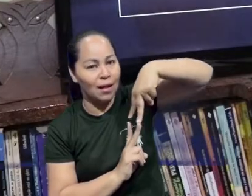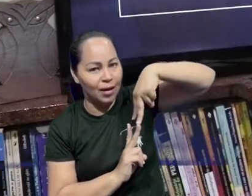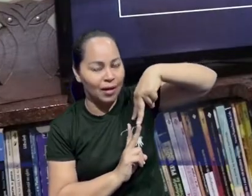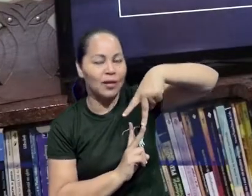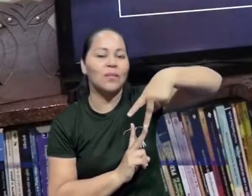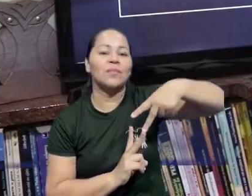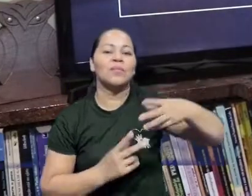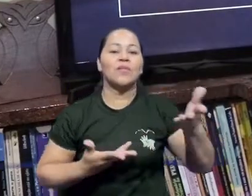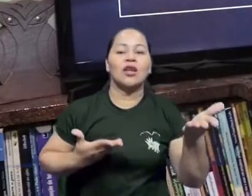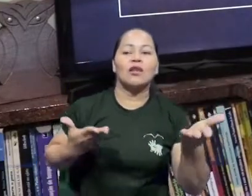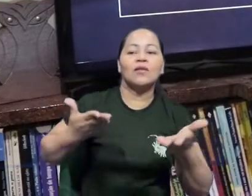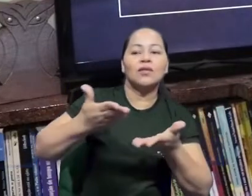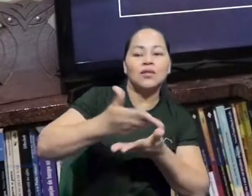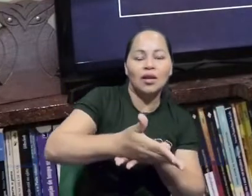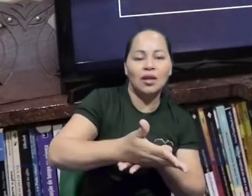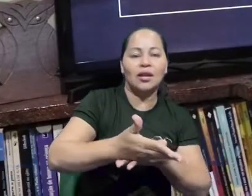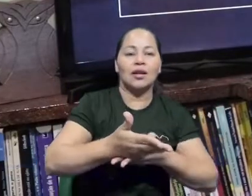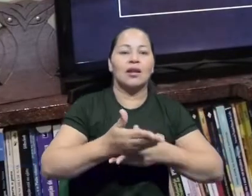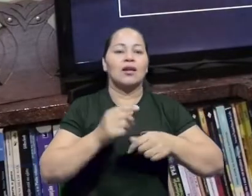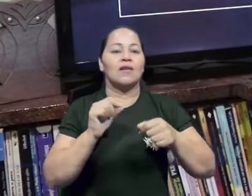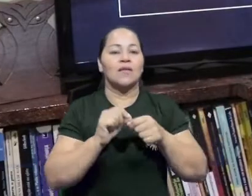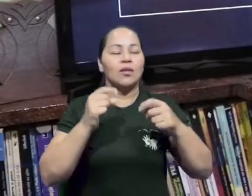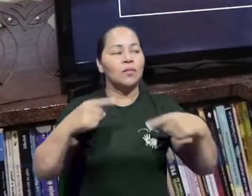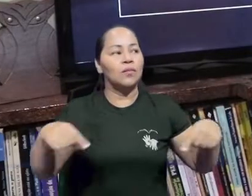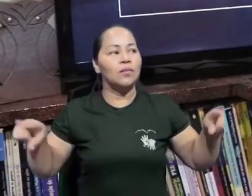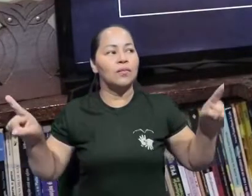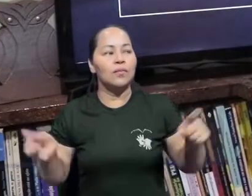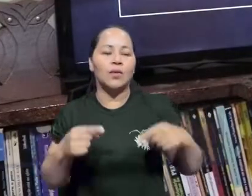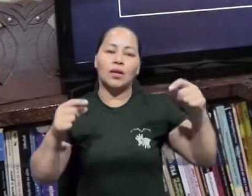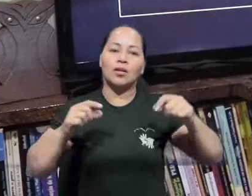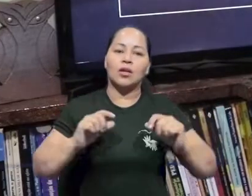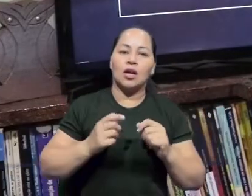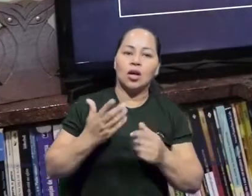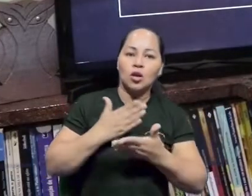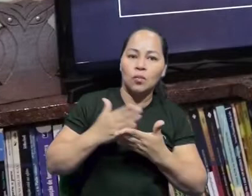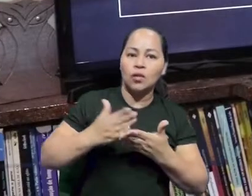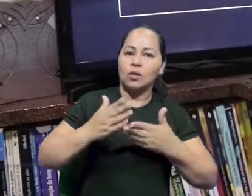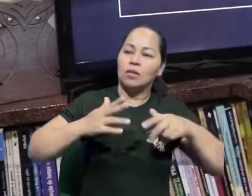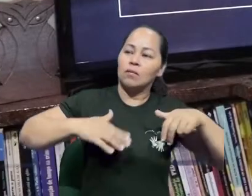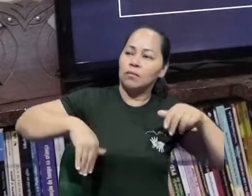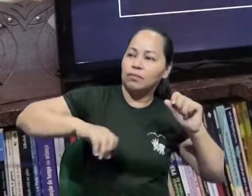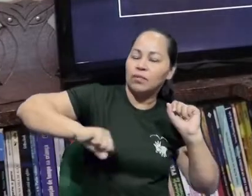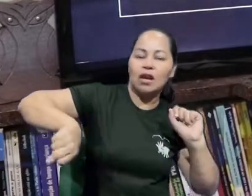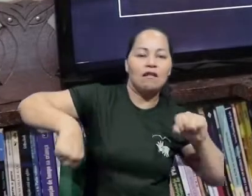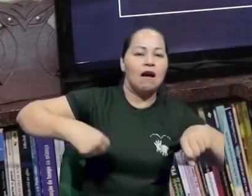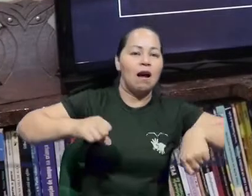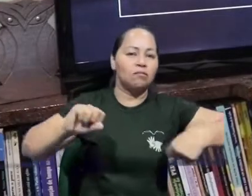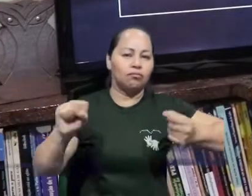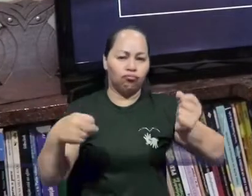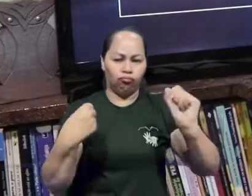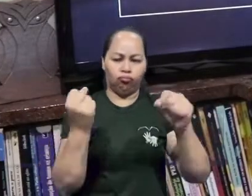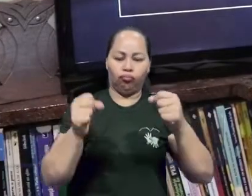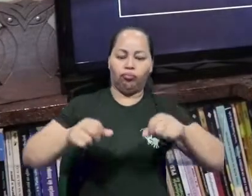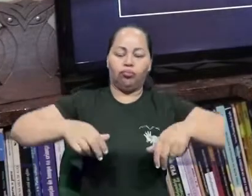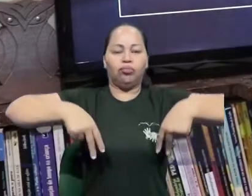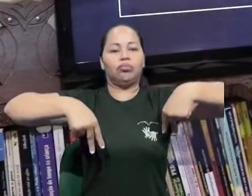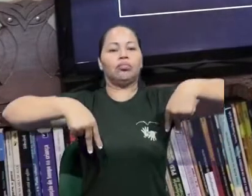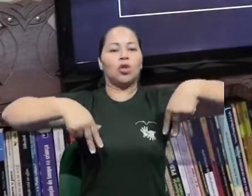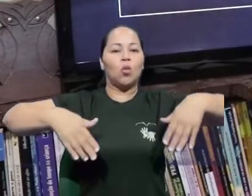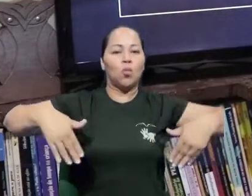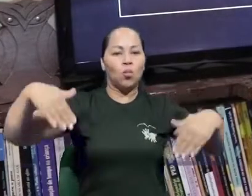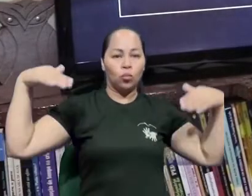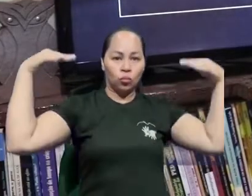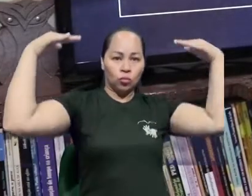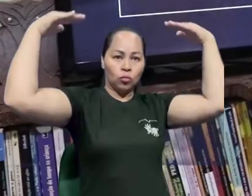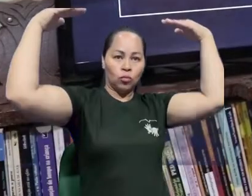a interação social, ela já chega num ambiente, quando ela escuta uma música ela já começa a querer dançar o balé, então ela se desenvolveu e a